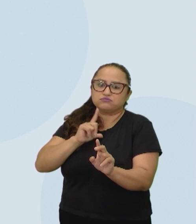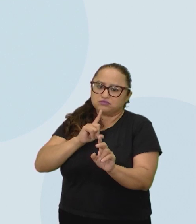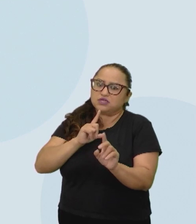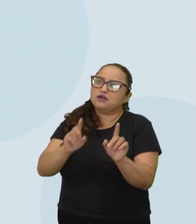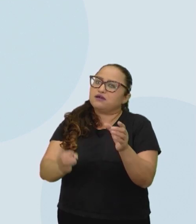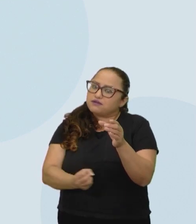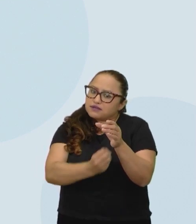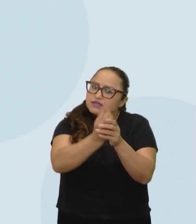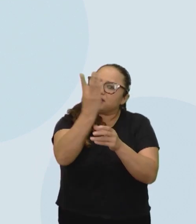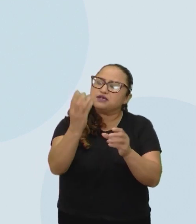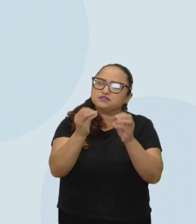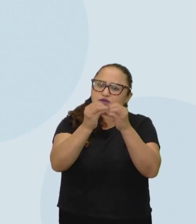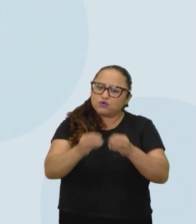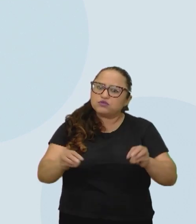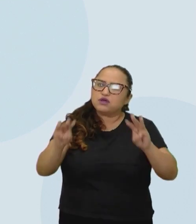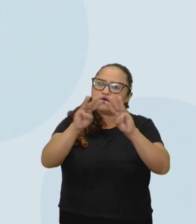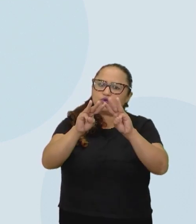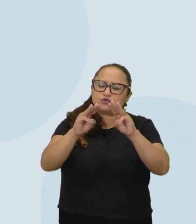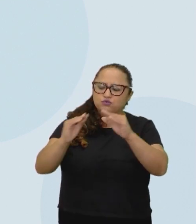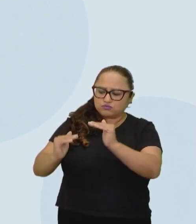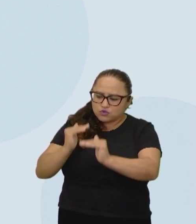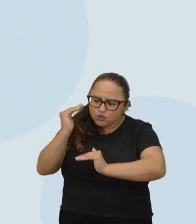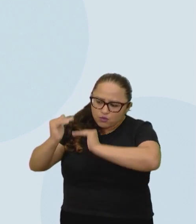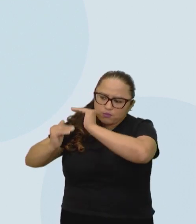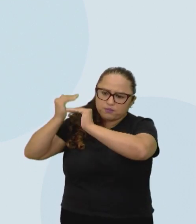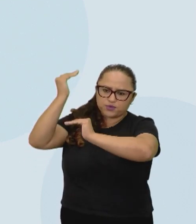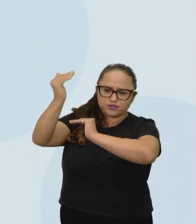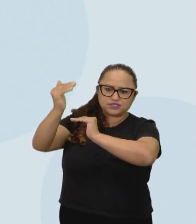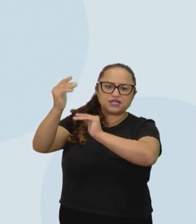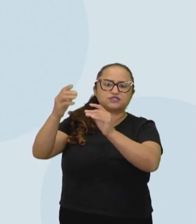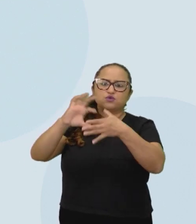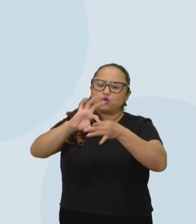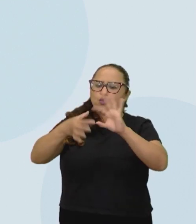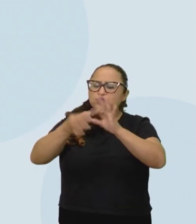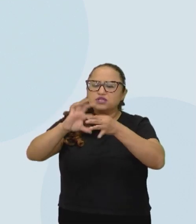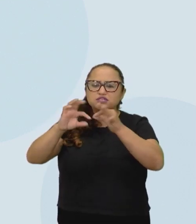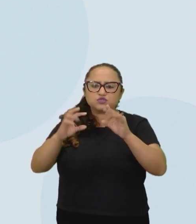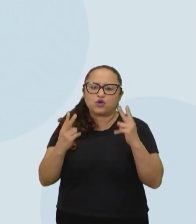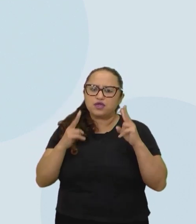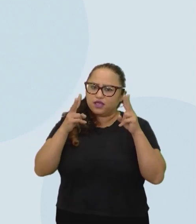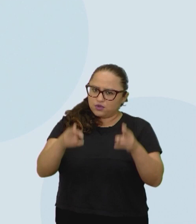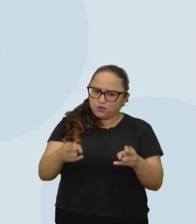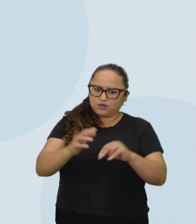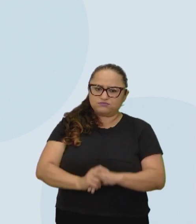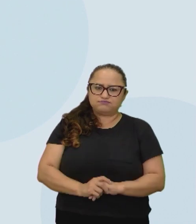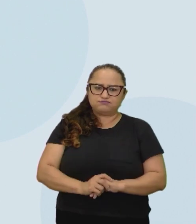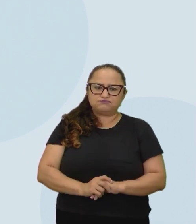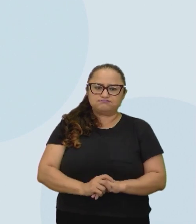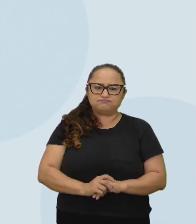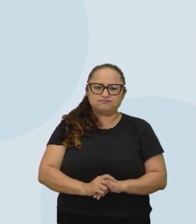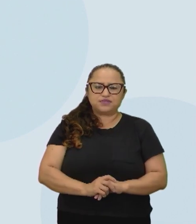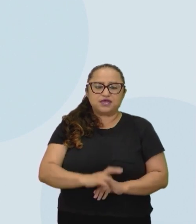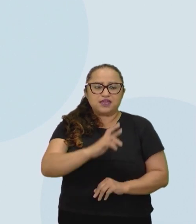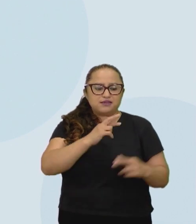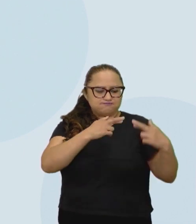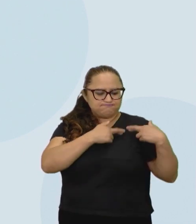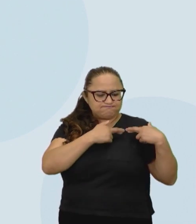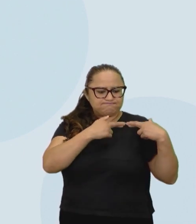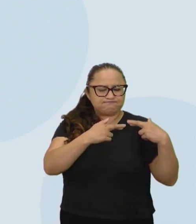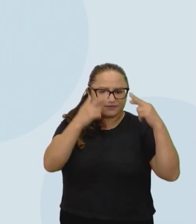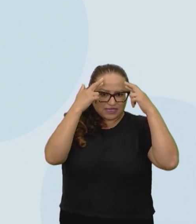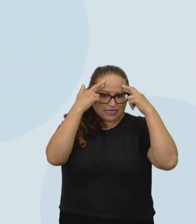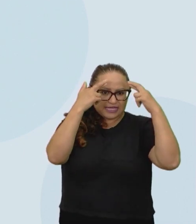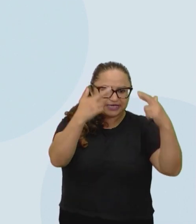da ONU. Então, todo esse processo está ali no mesmo contexto. soberania, respeito à soberania